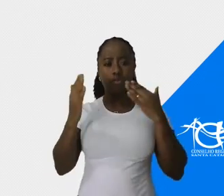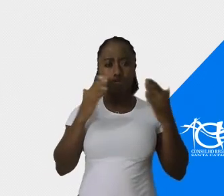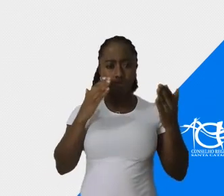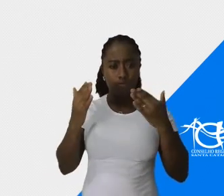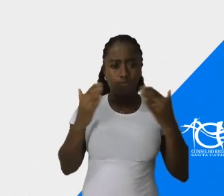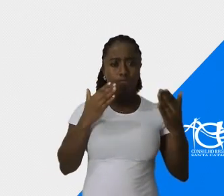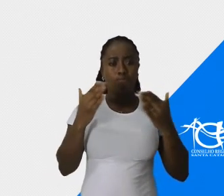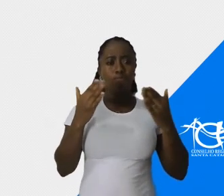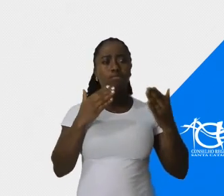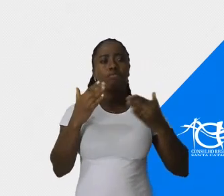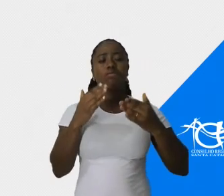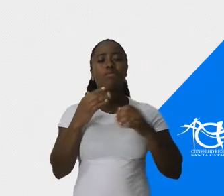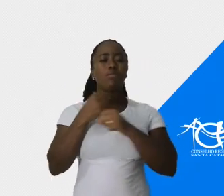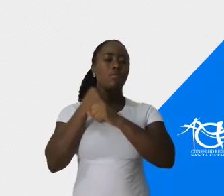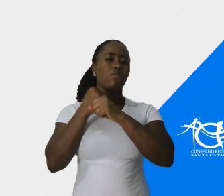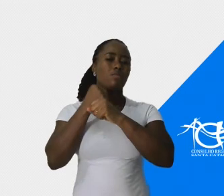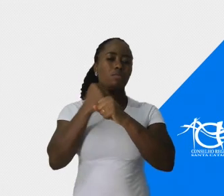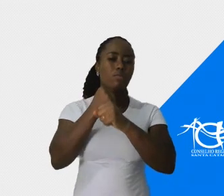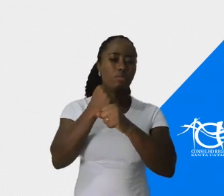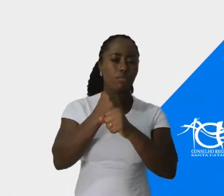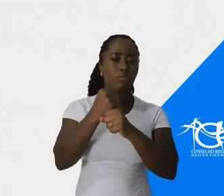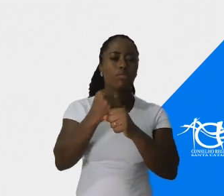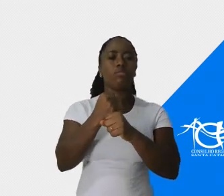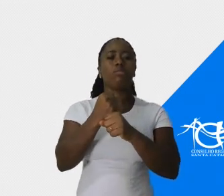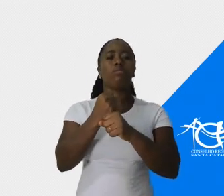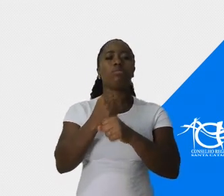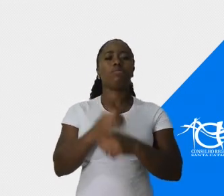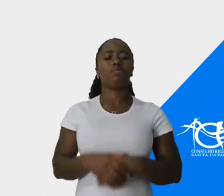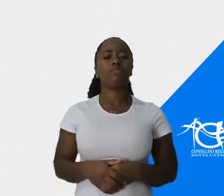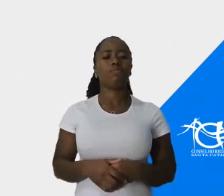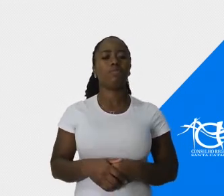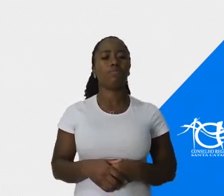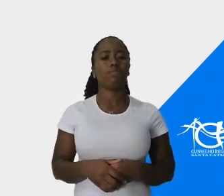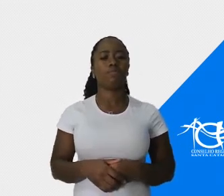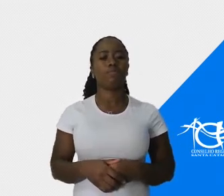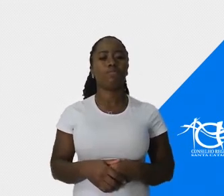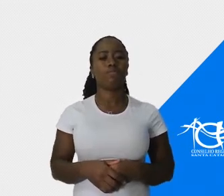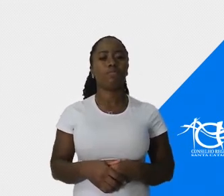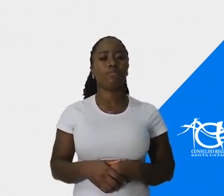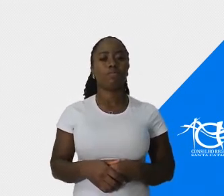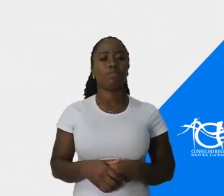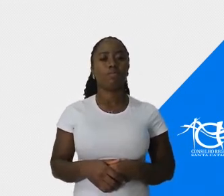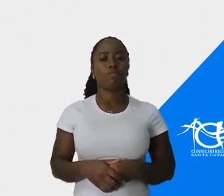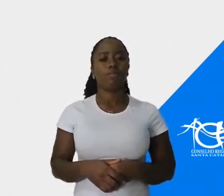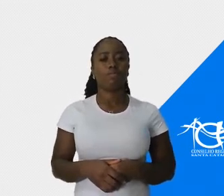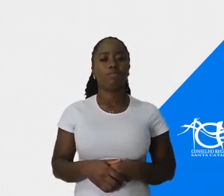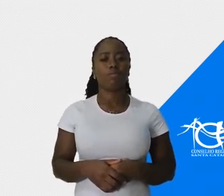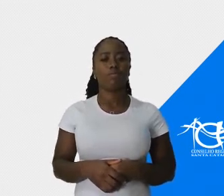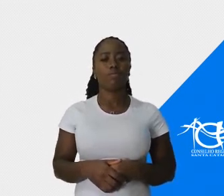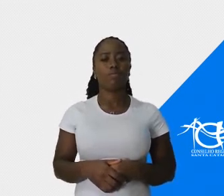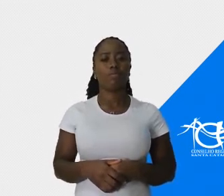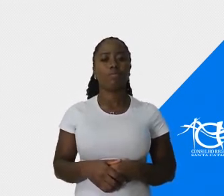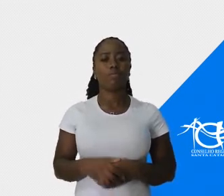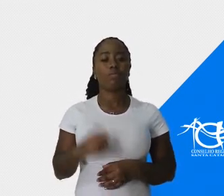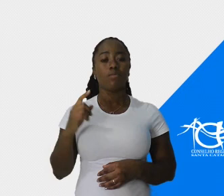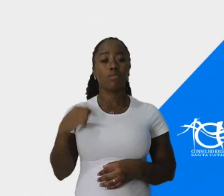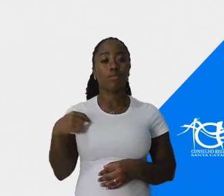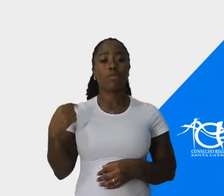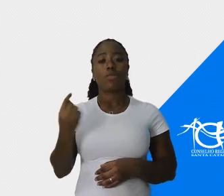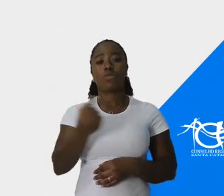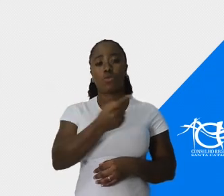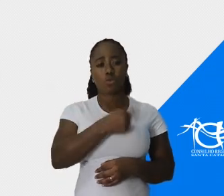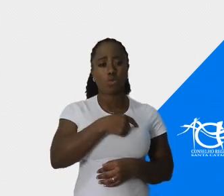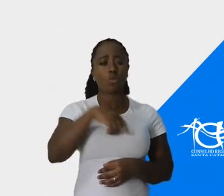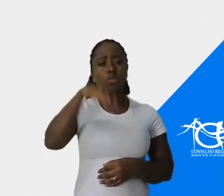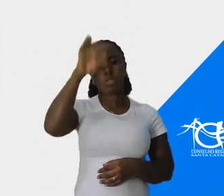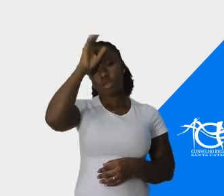terminar essa palestra é fazer essa integração, né? Que nós aprendemos durante muito tempo fazer avaliação psicológica